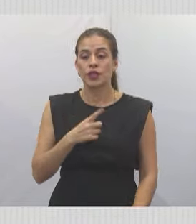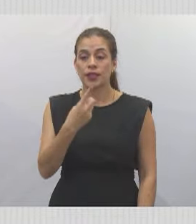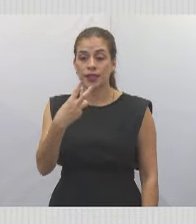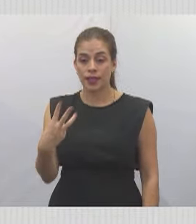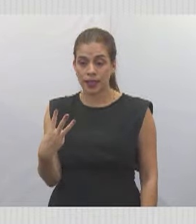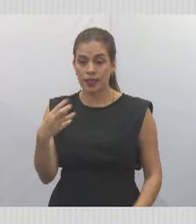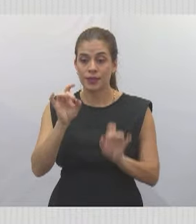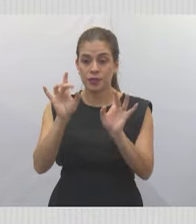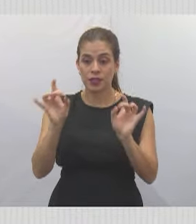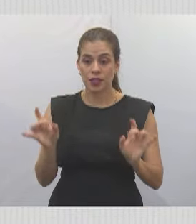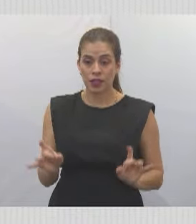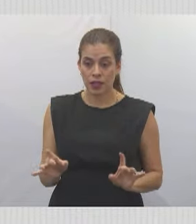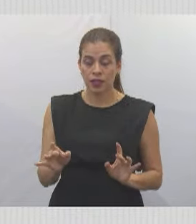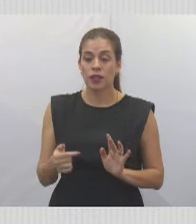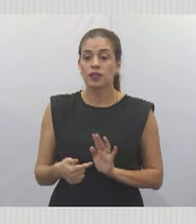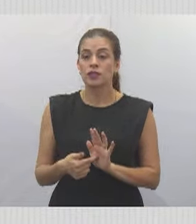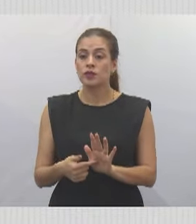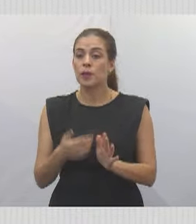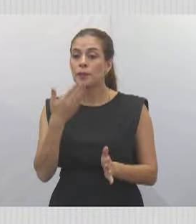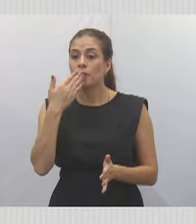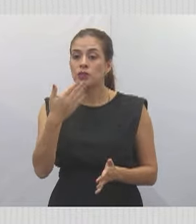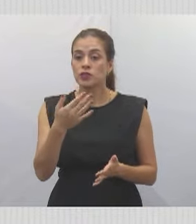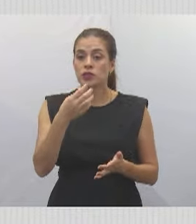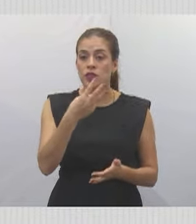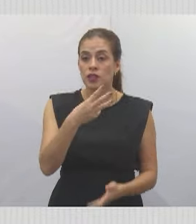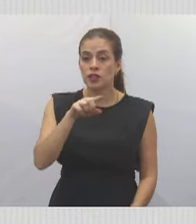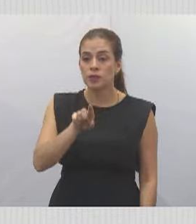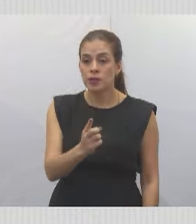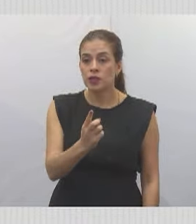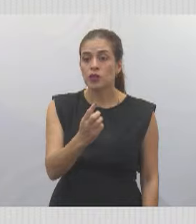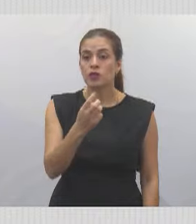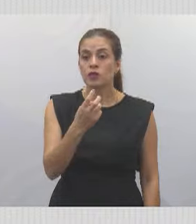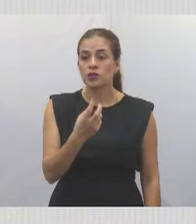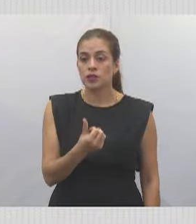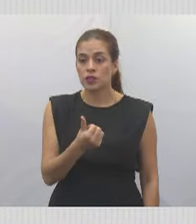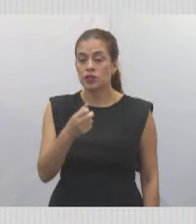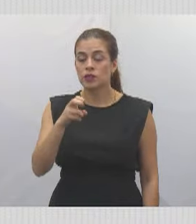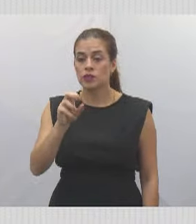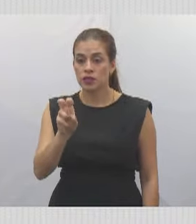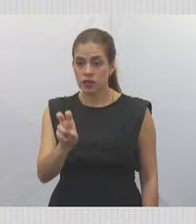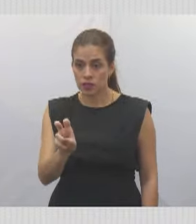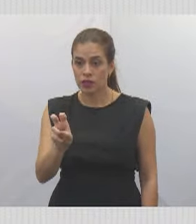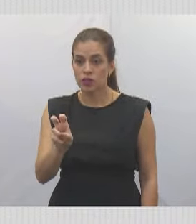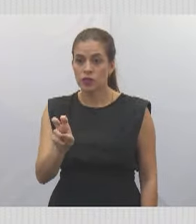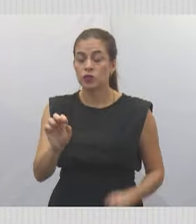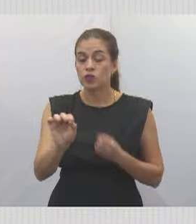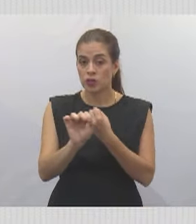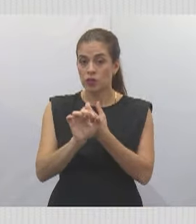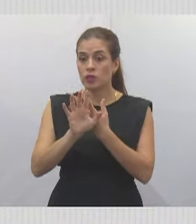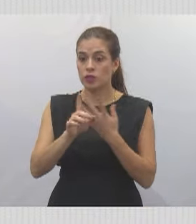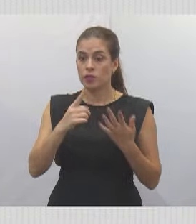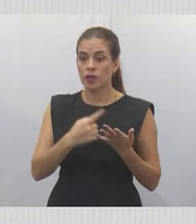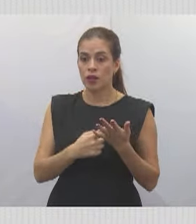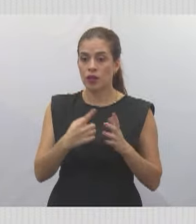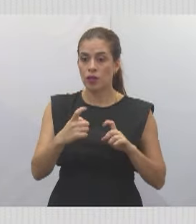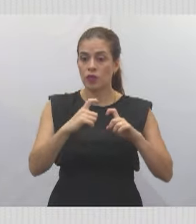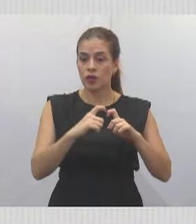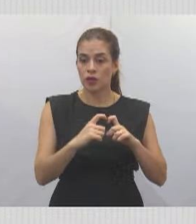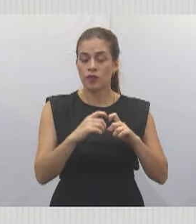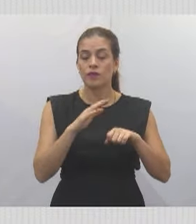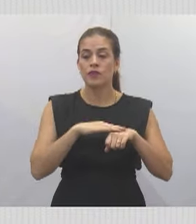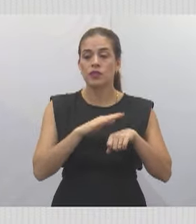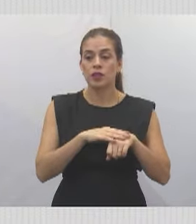2024, foram solicitadas 3.145 chamadas de teleconsultoria, realizamos